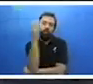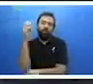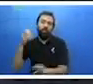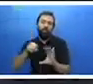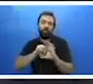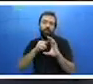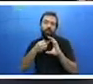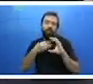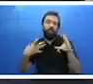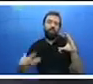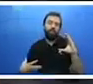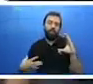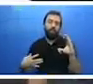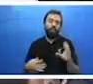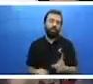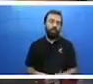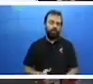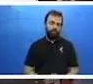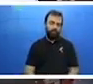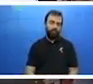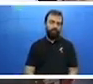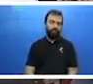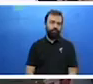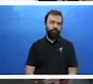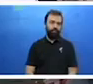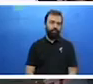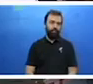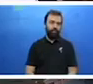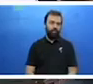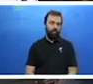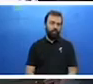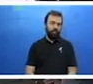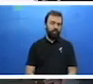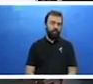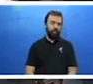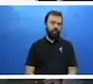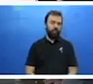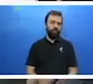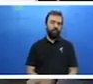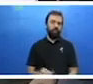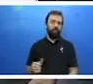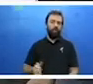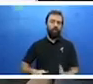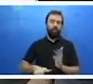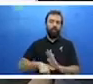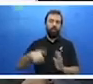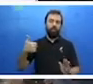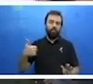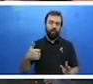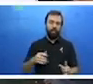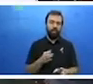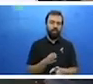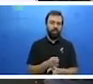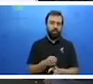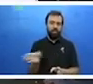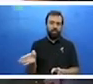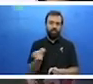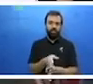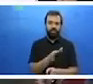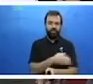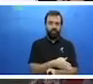vegetação. Então aqui a gente já percebe o quê? O IBGE criou a primeira vez que dividiu as regiões, foi